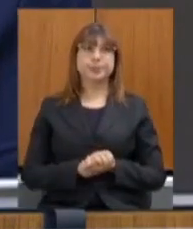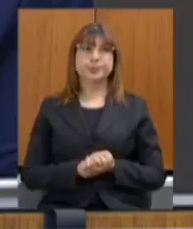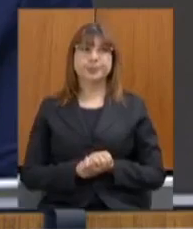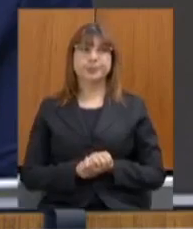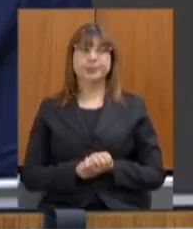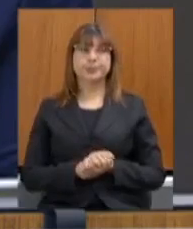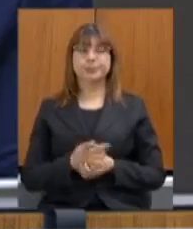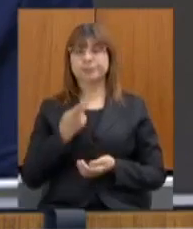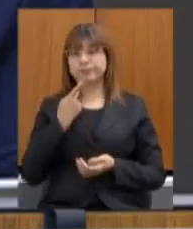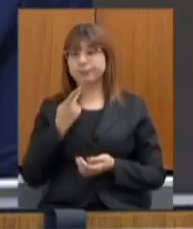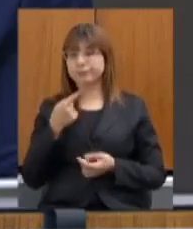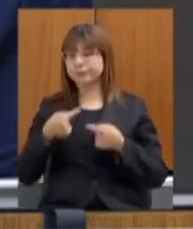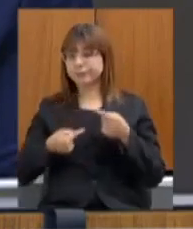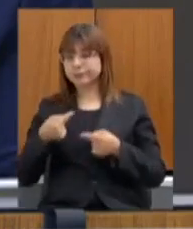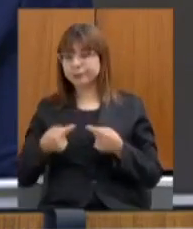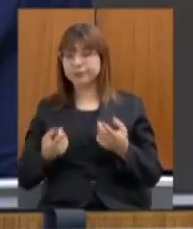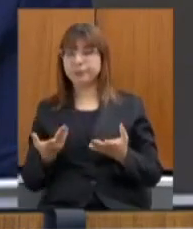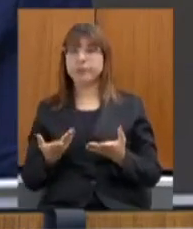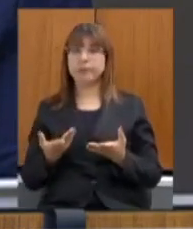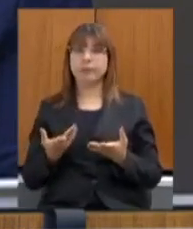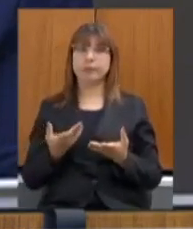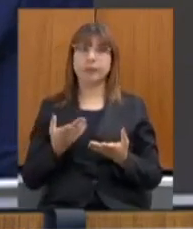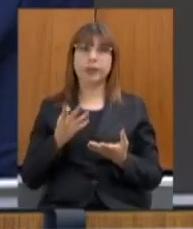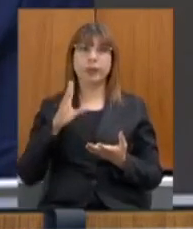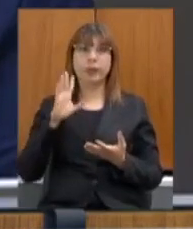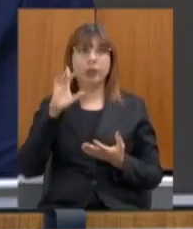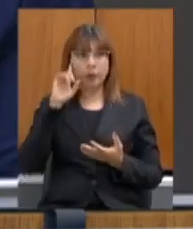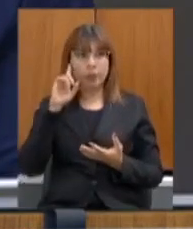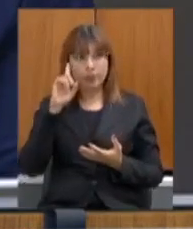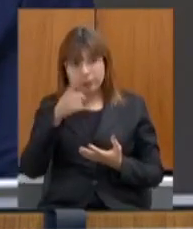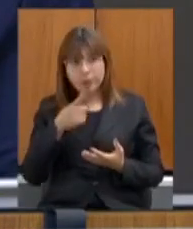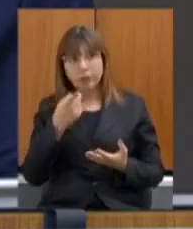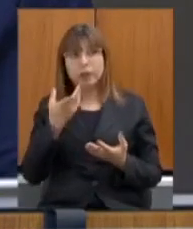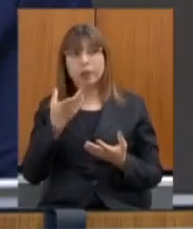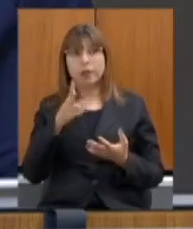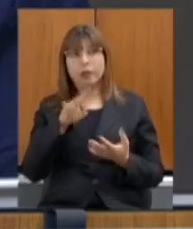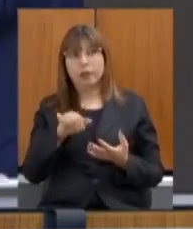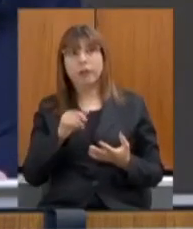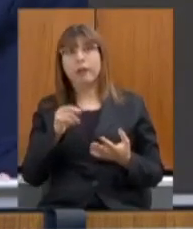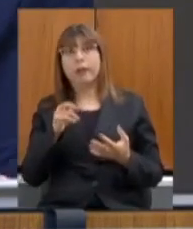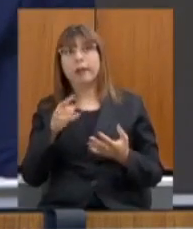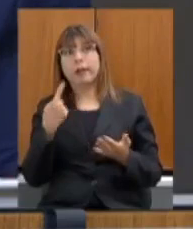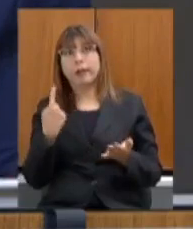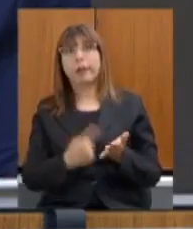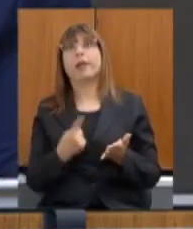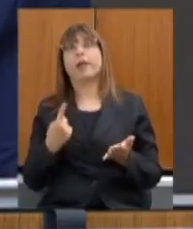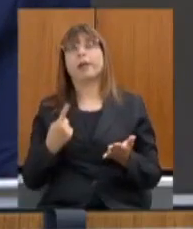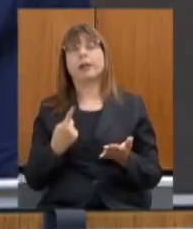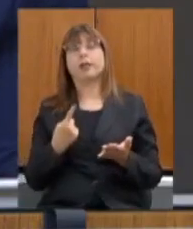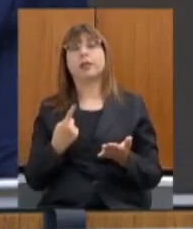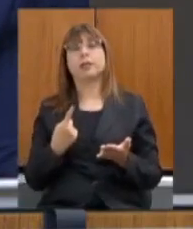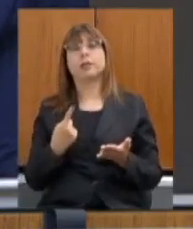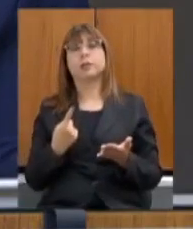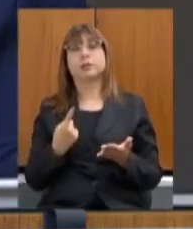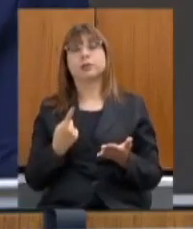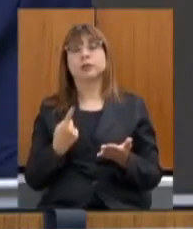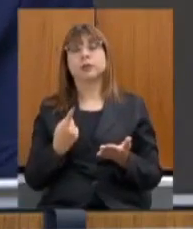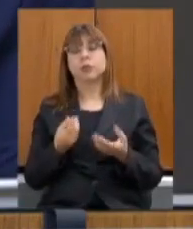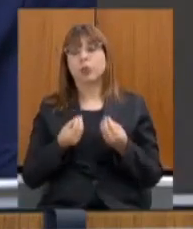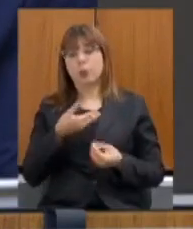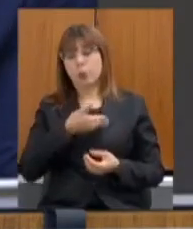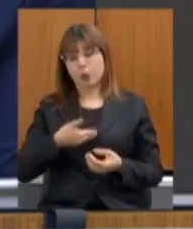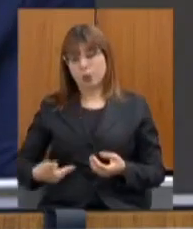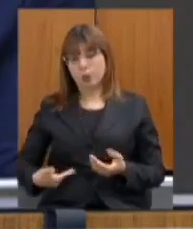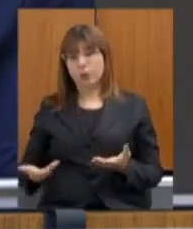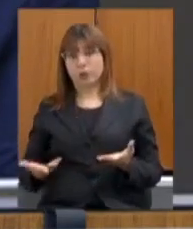aquela discussão ali é que vai determinar, vamos dizer assim, a ação do governo. O governo